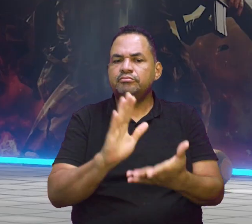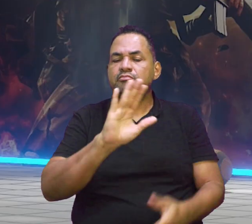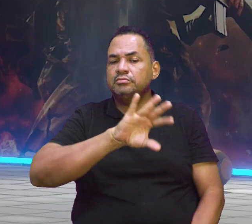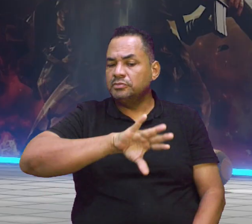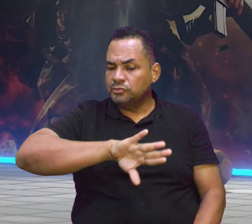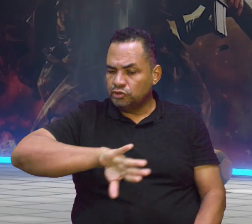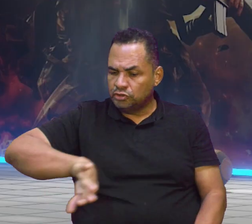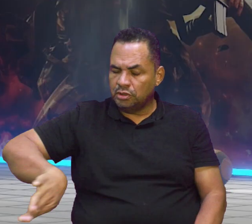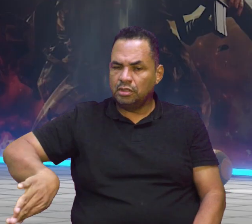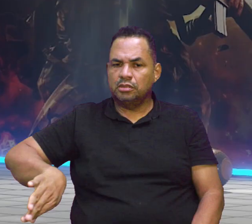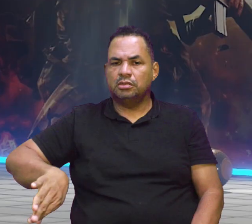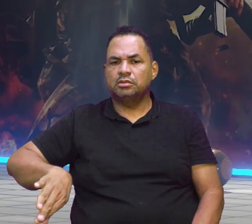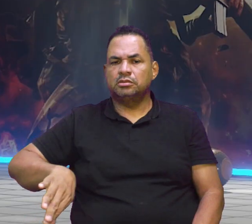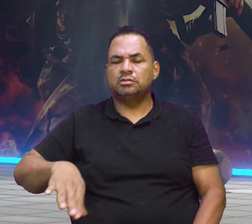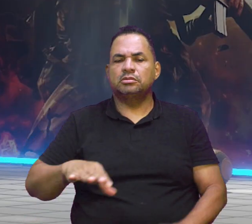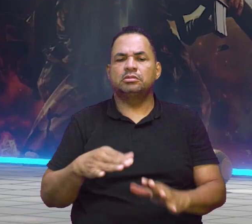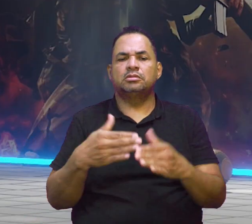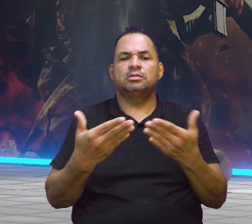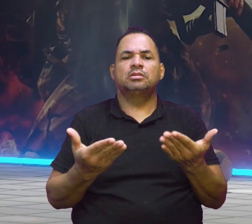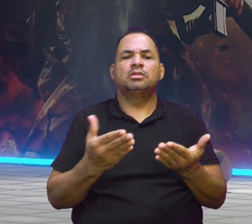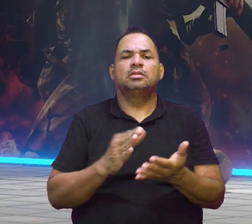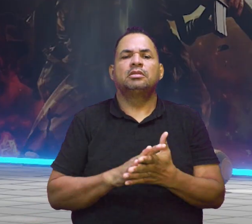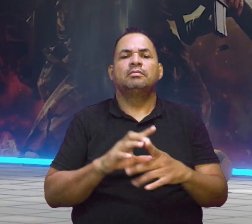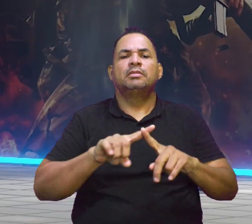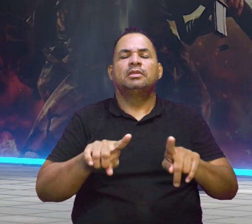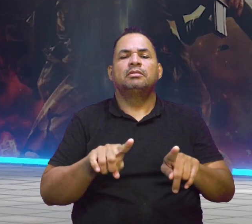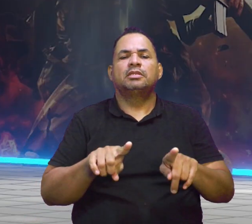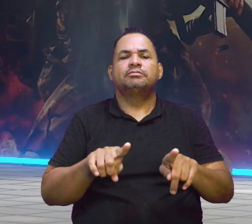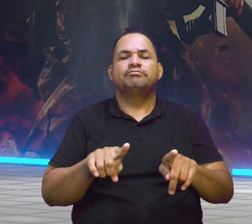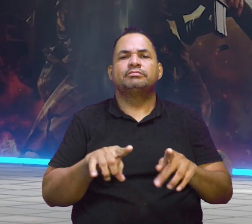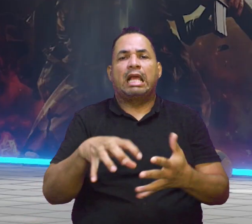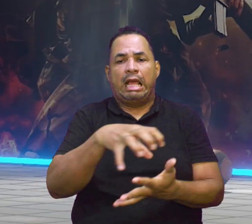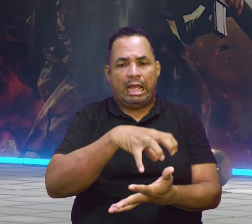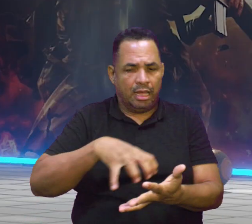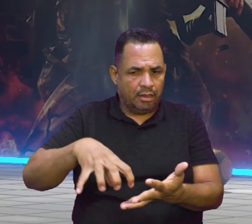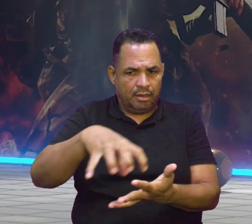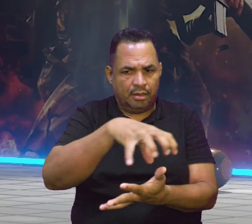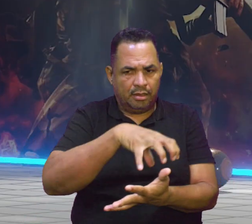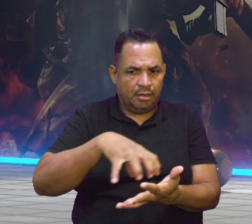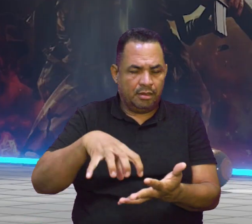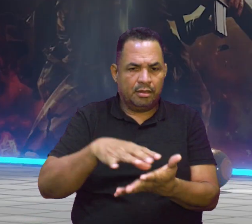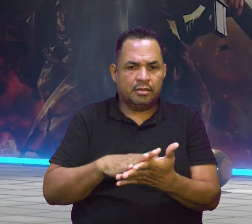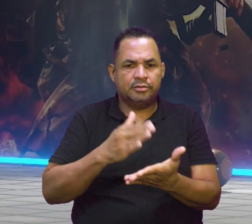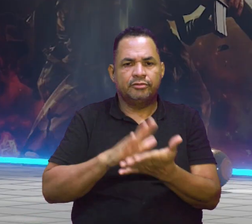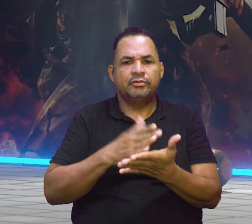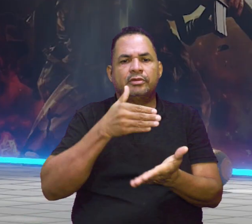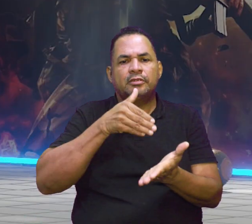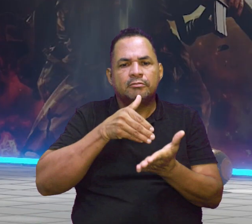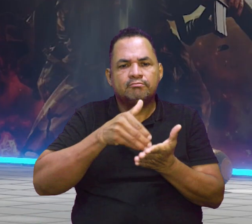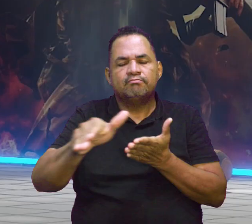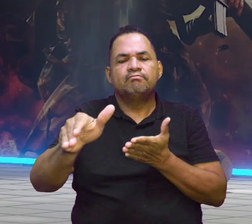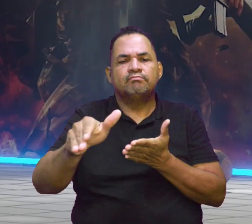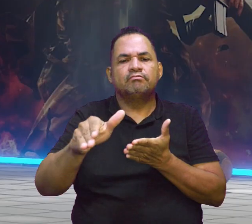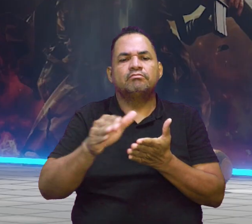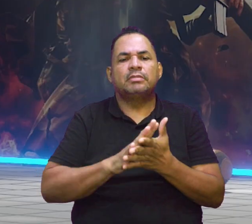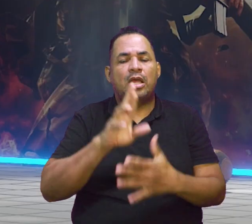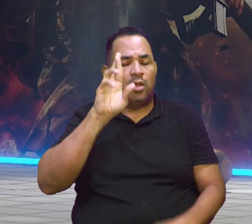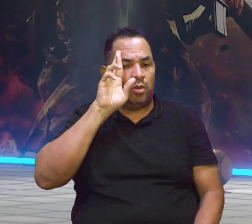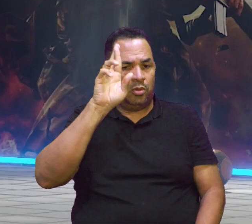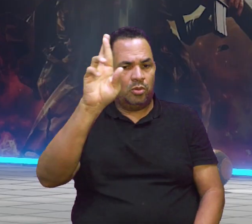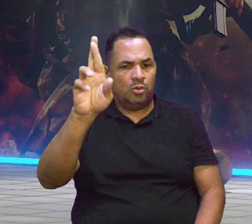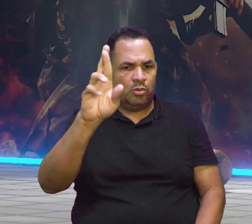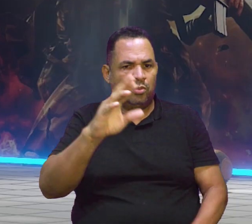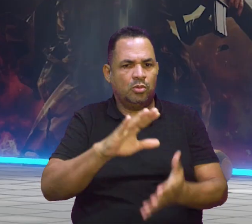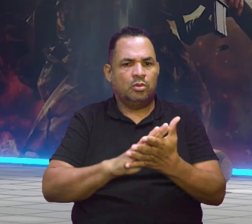chibatadas, porém muitos revoltosos eles vão ser demitidos e o líder deles, que é o João